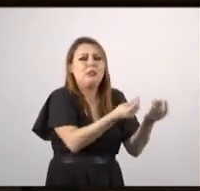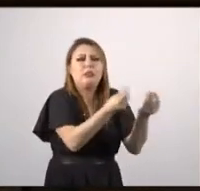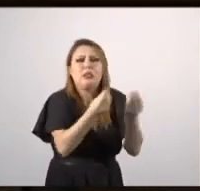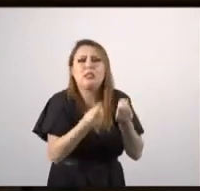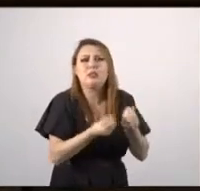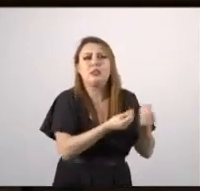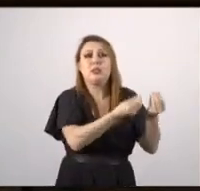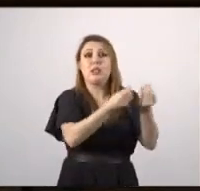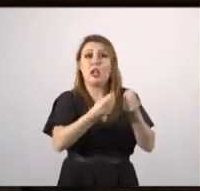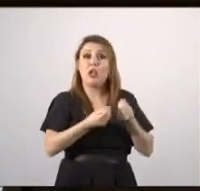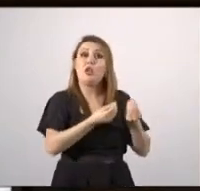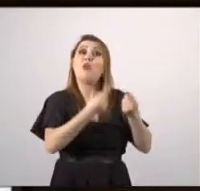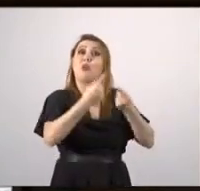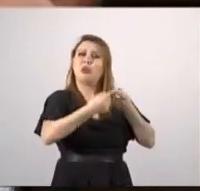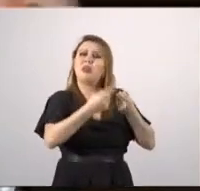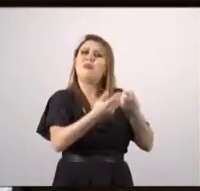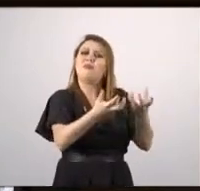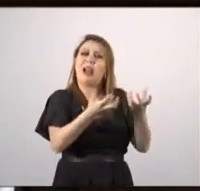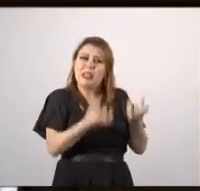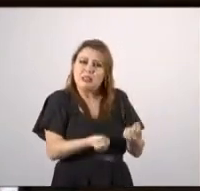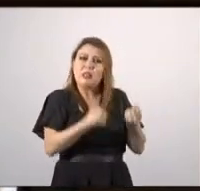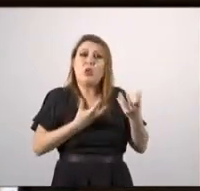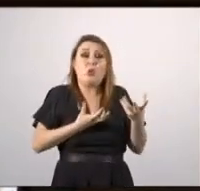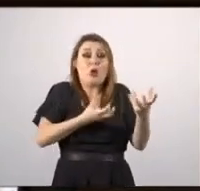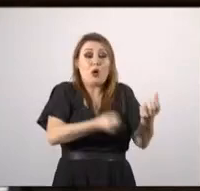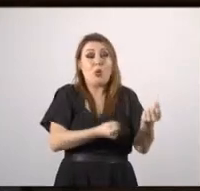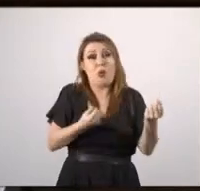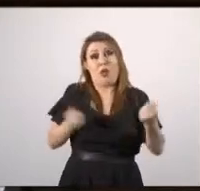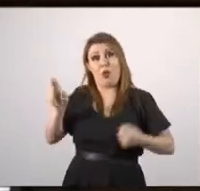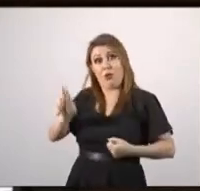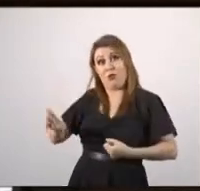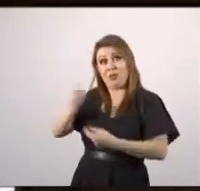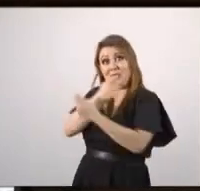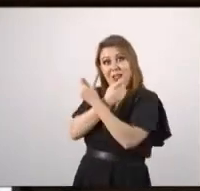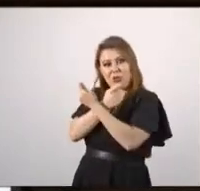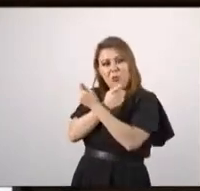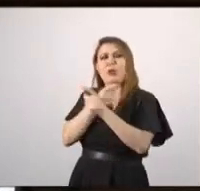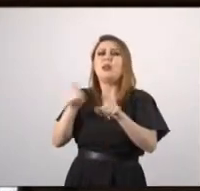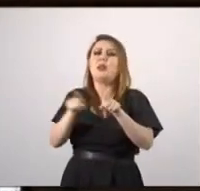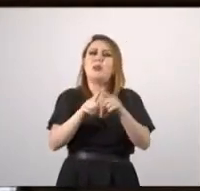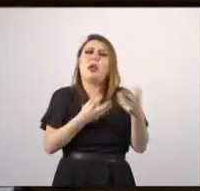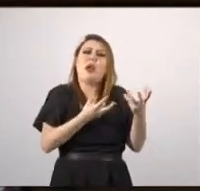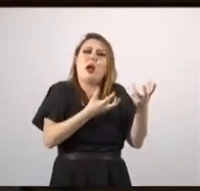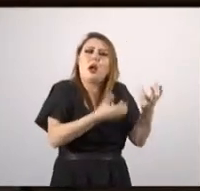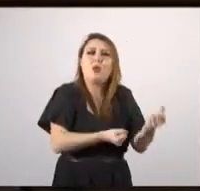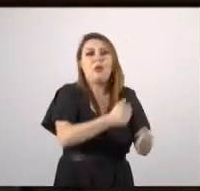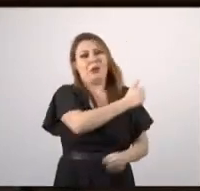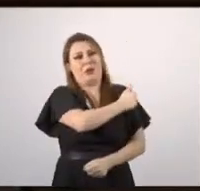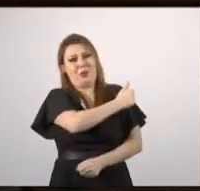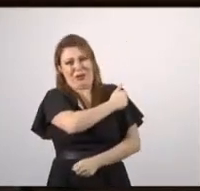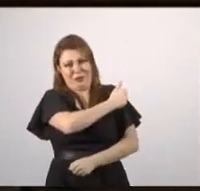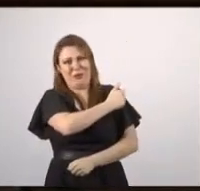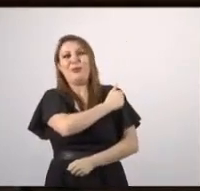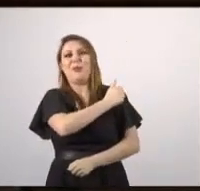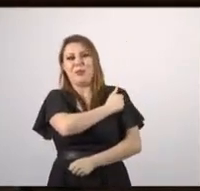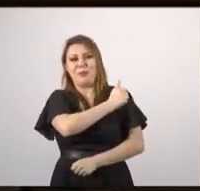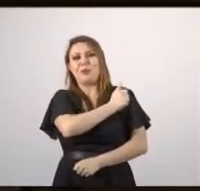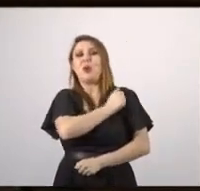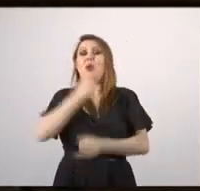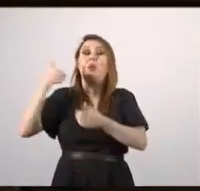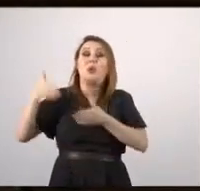sensibilidade com que quer acolher a nossa universidade e seus alunos num caminho feito